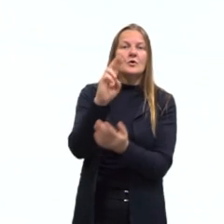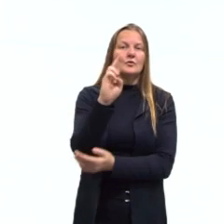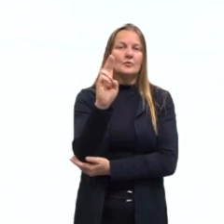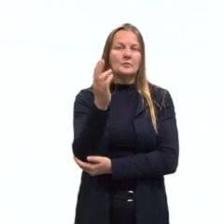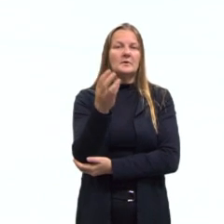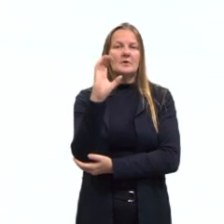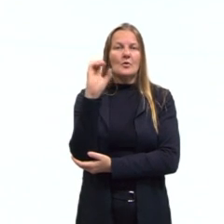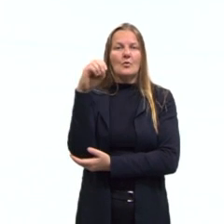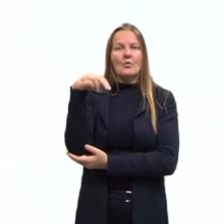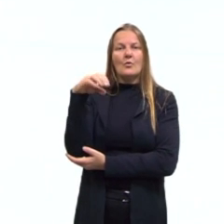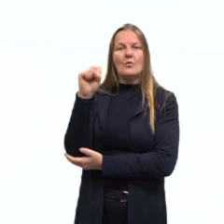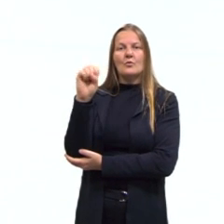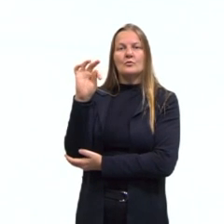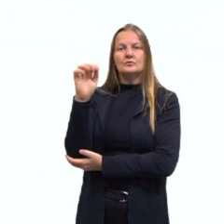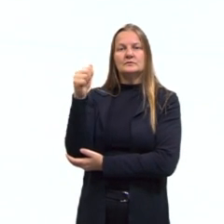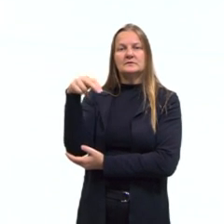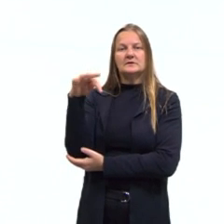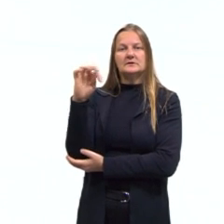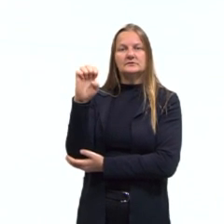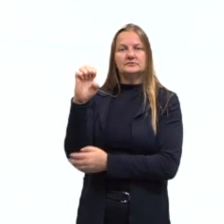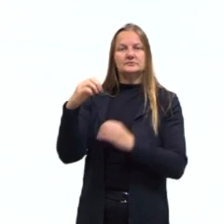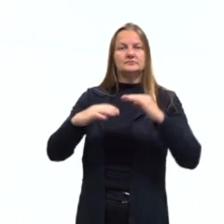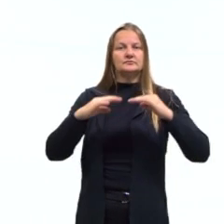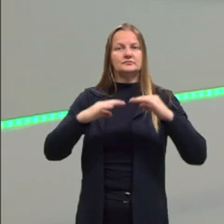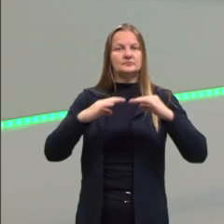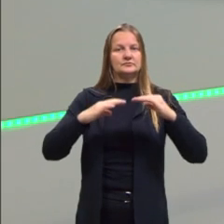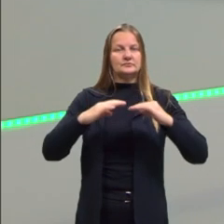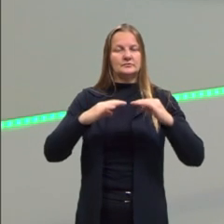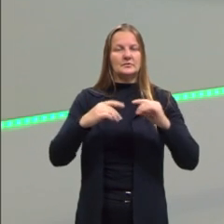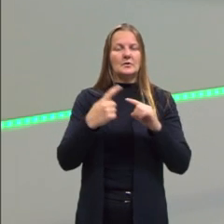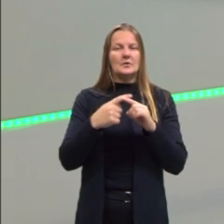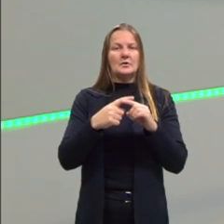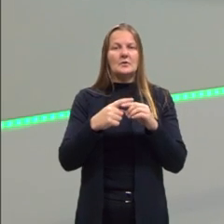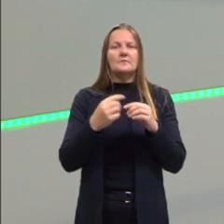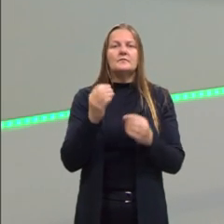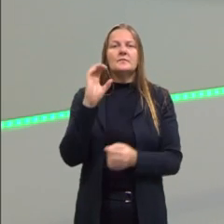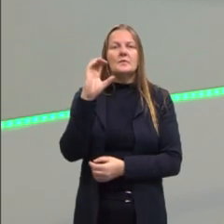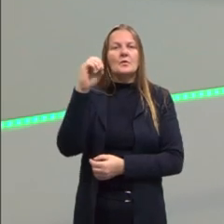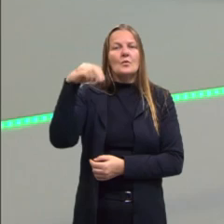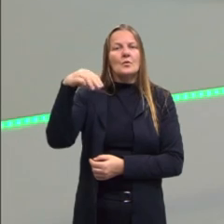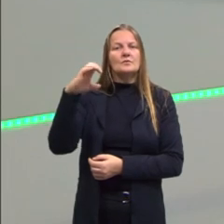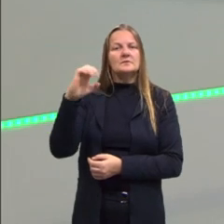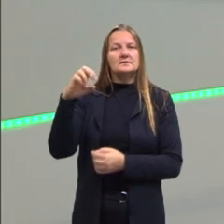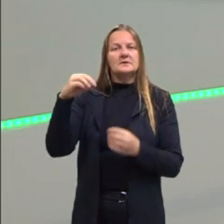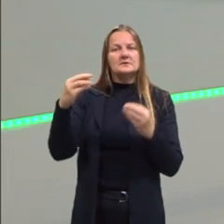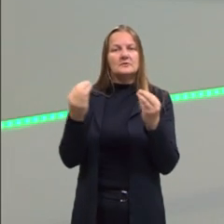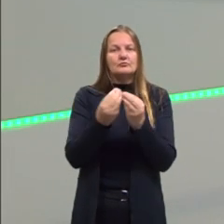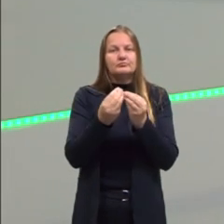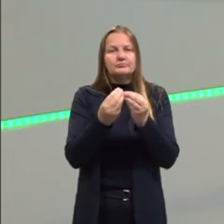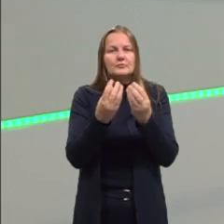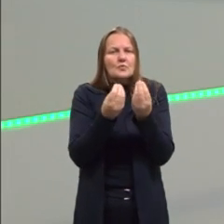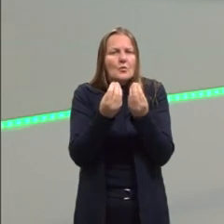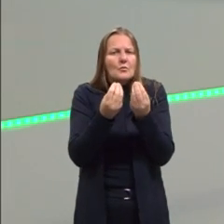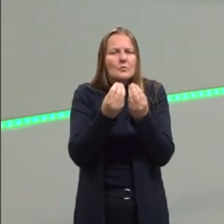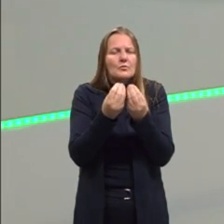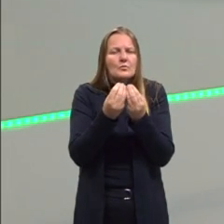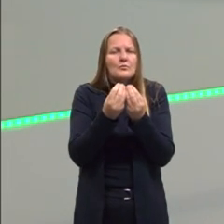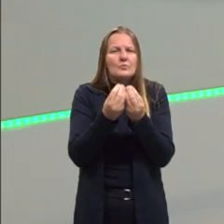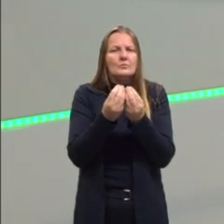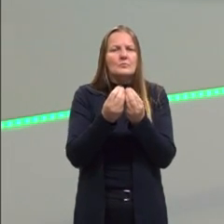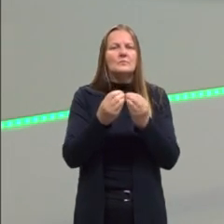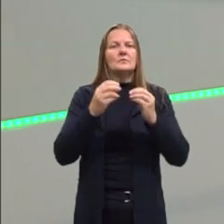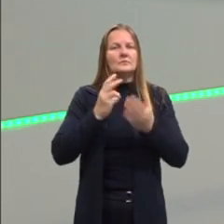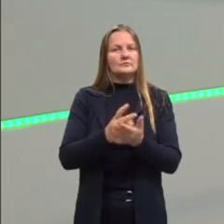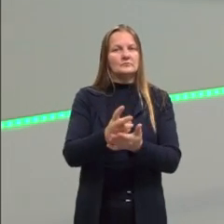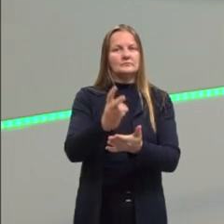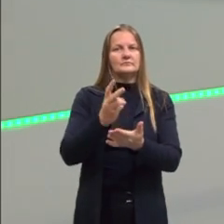passar hoje a constante de equilíbrio baseada na concentração em função da concentração já que concentração pode ser é